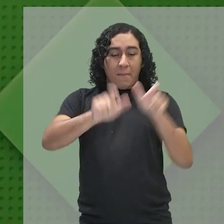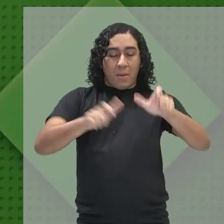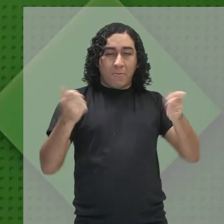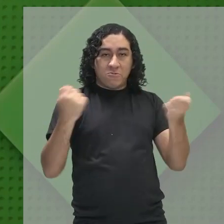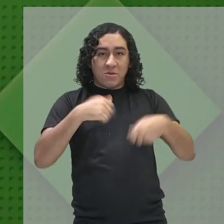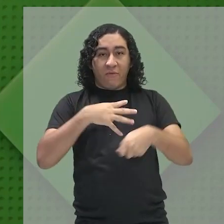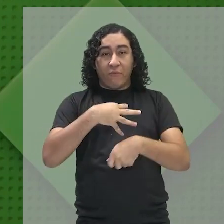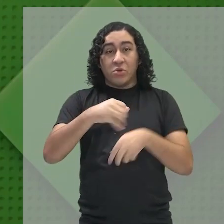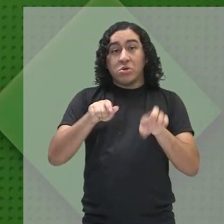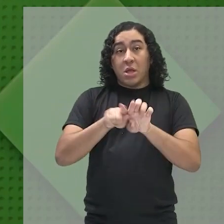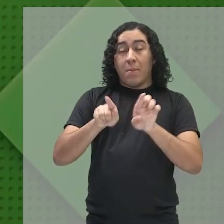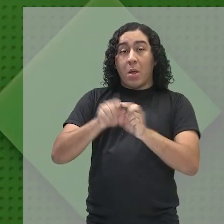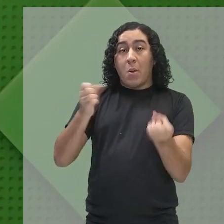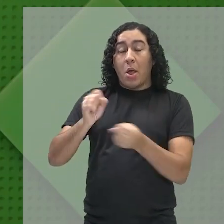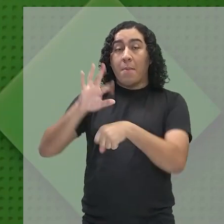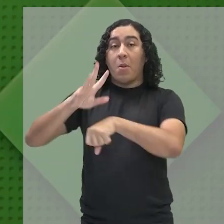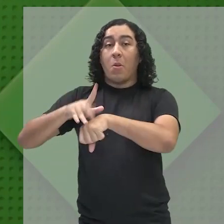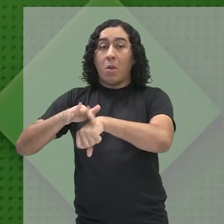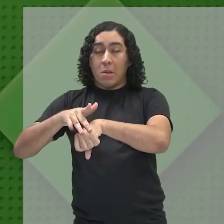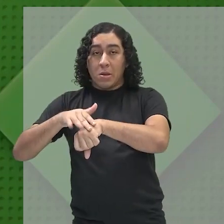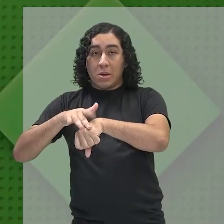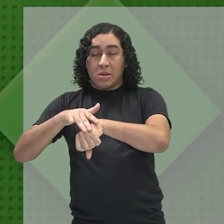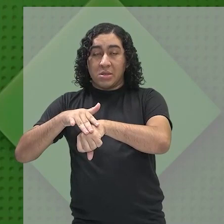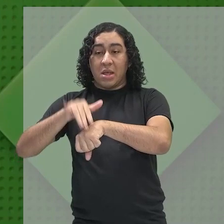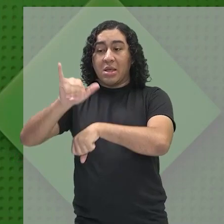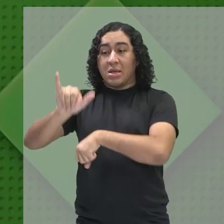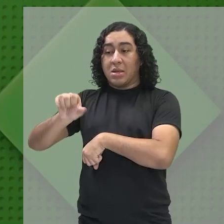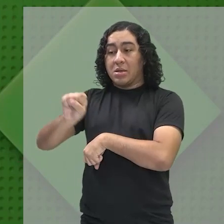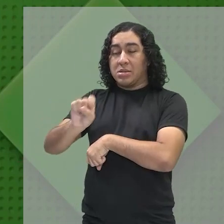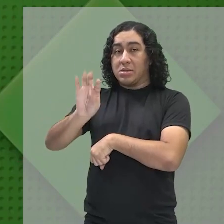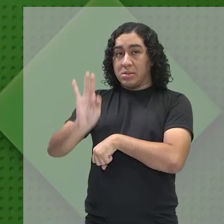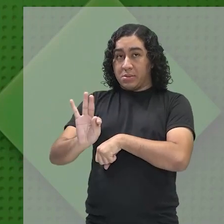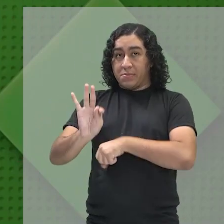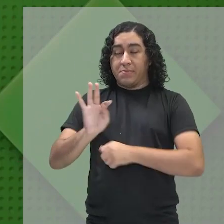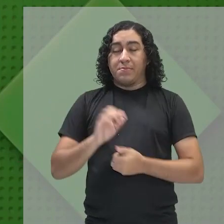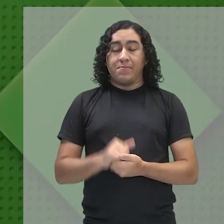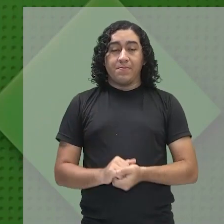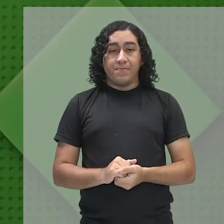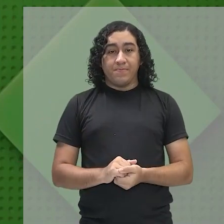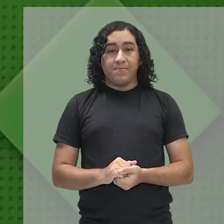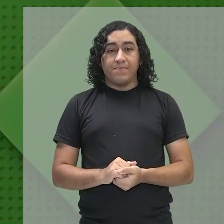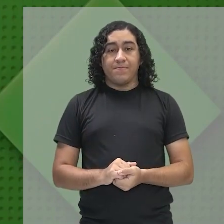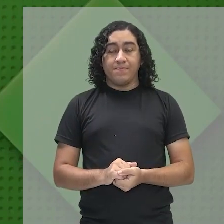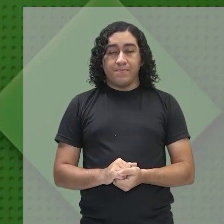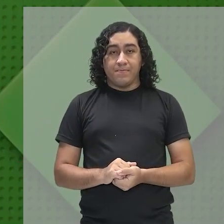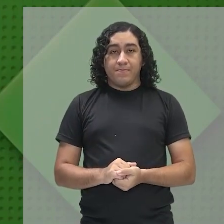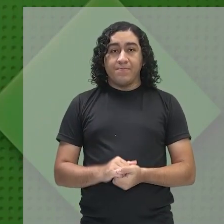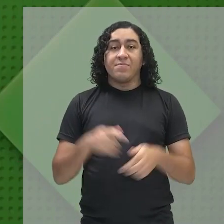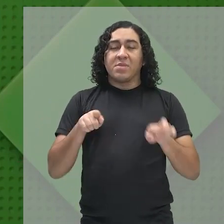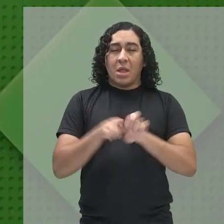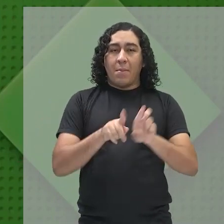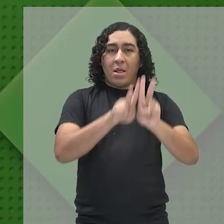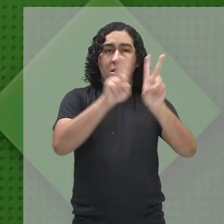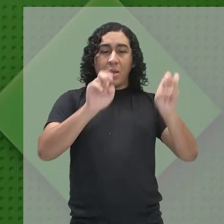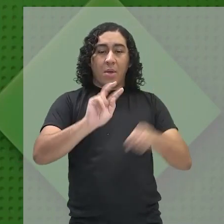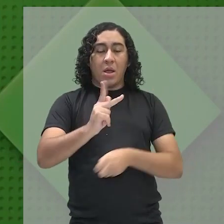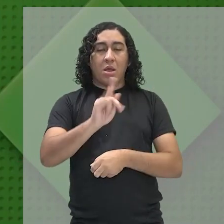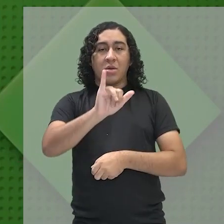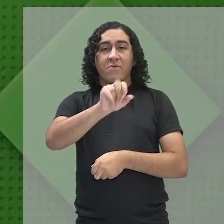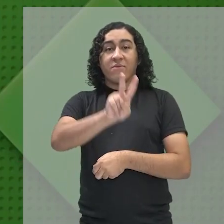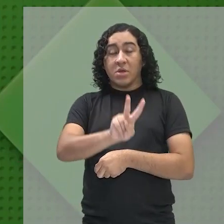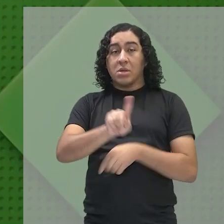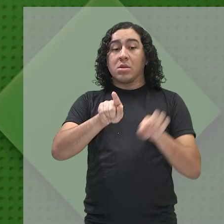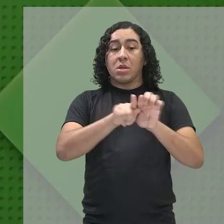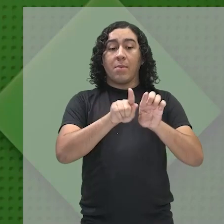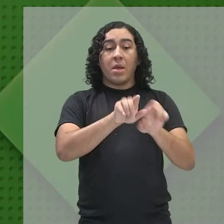infecções sexualmente transmissíveis, conhecidas aí como ISTs. Vamos falar também sobre o HIV e AIDS, as formas